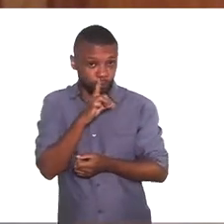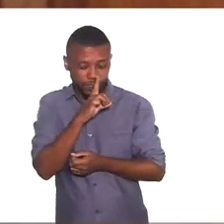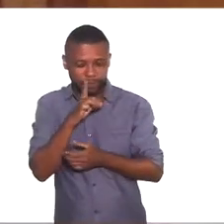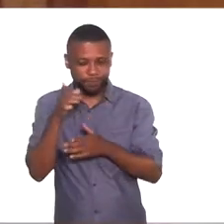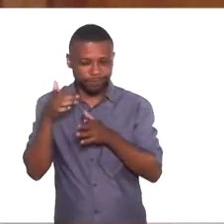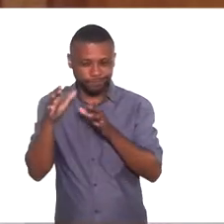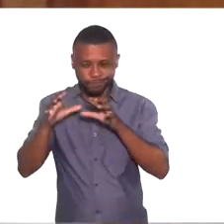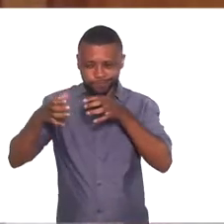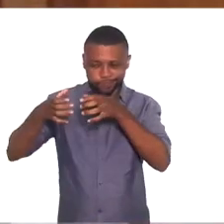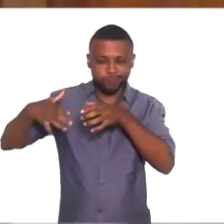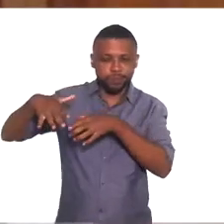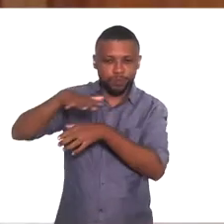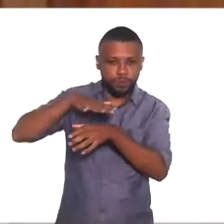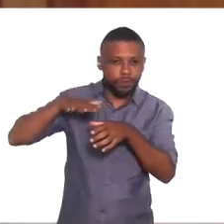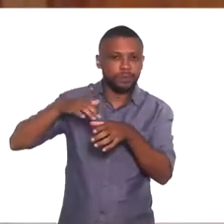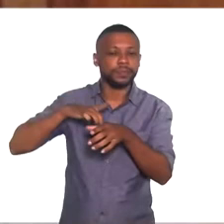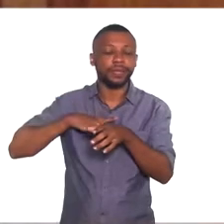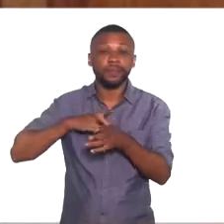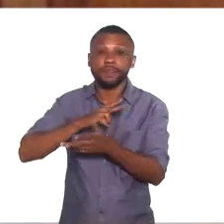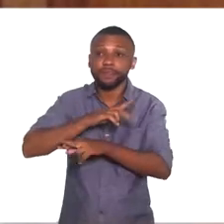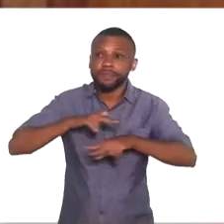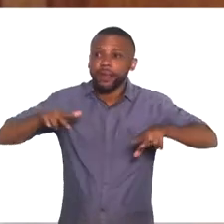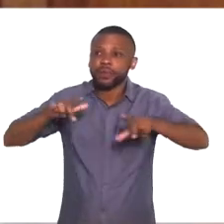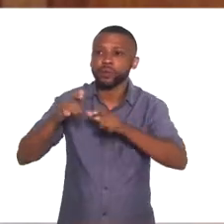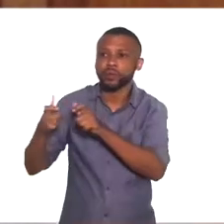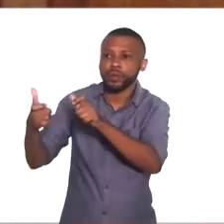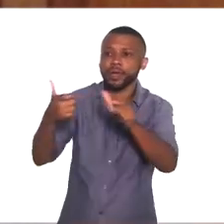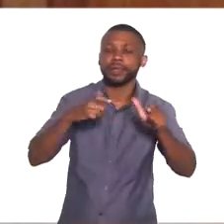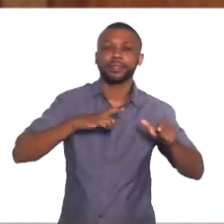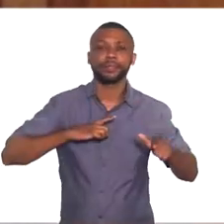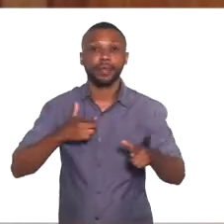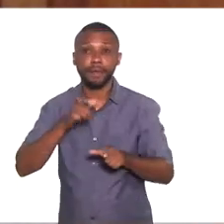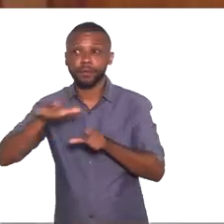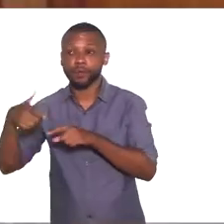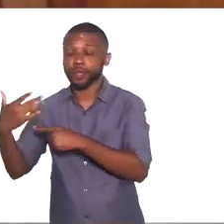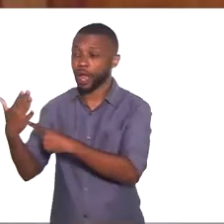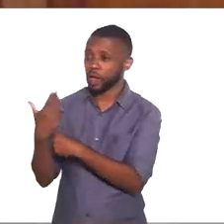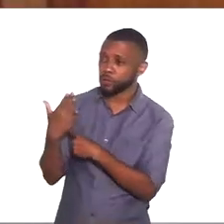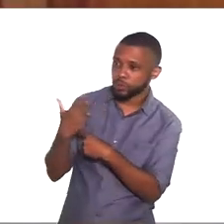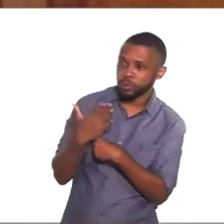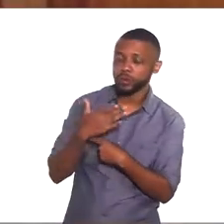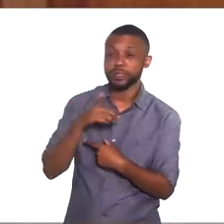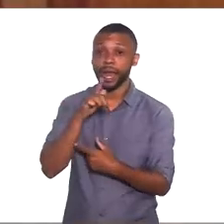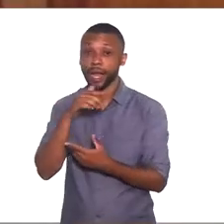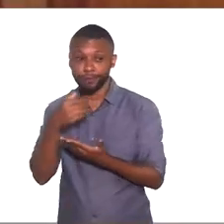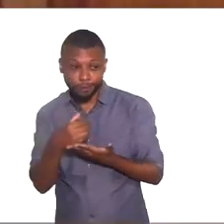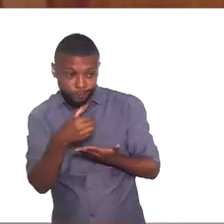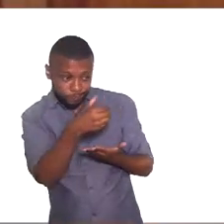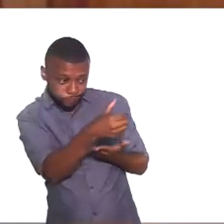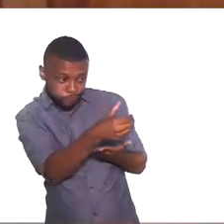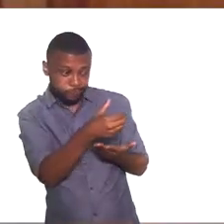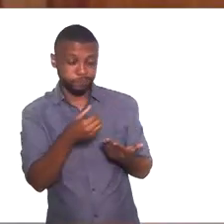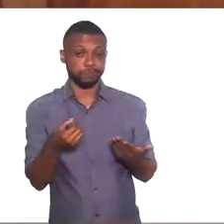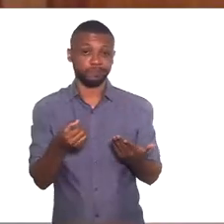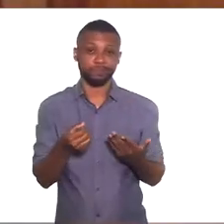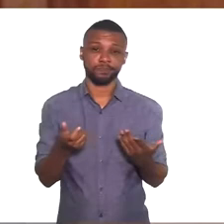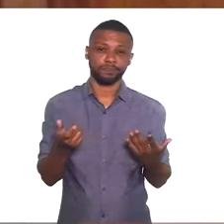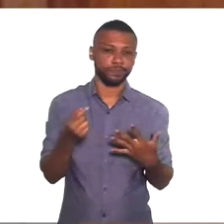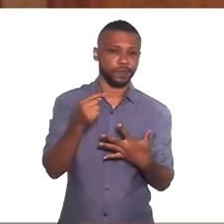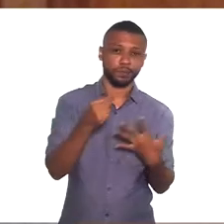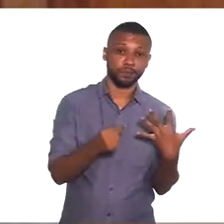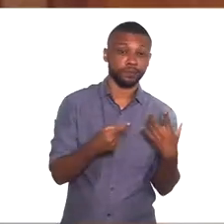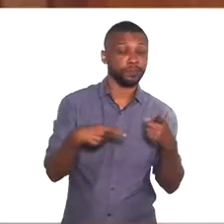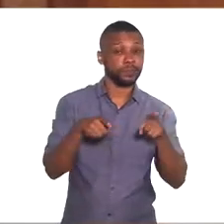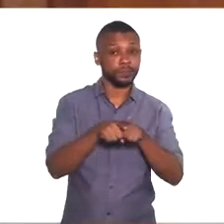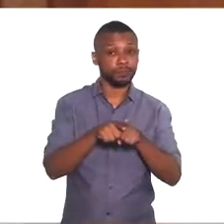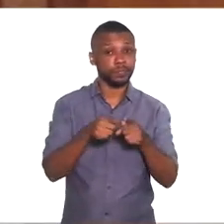filhos durante o sábado e o domingo dos filhos em dúvida em todos os cantos tem sempre gente que ajuda a gente